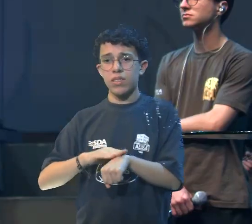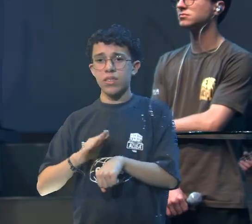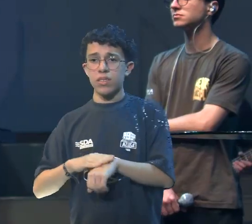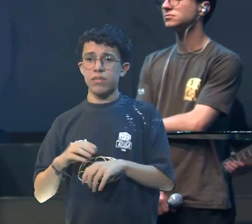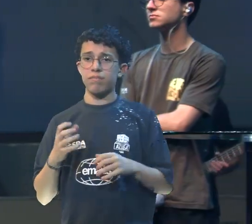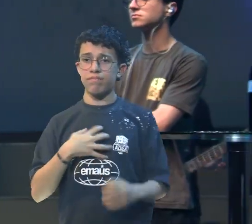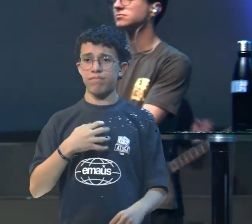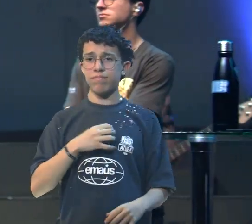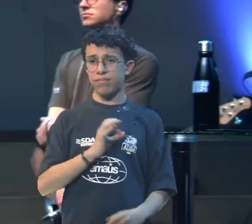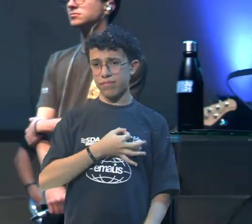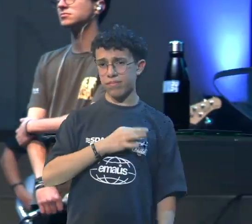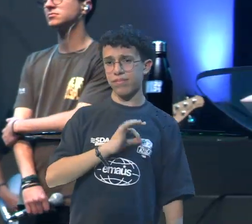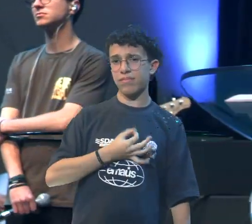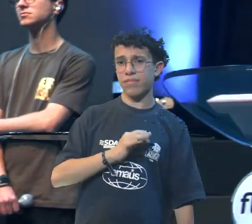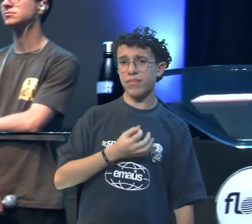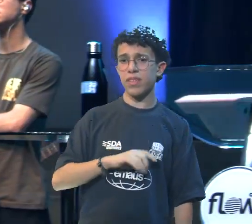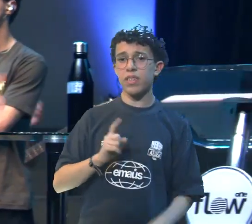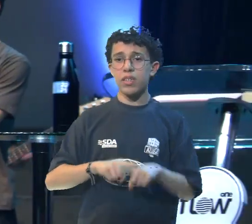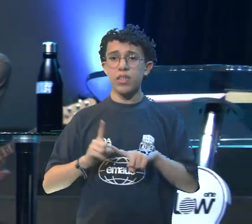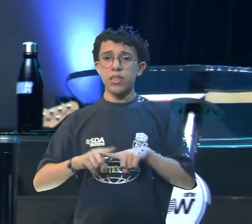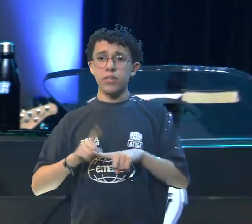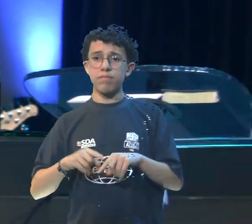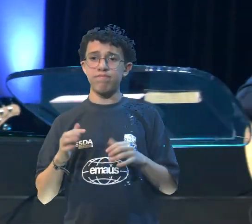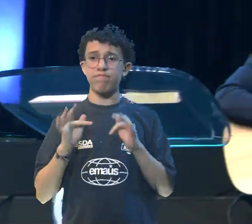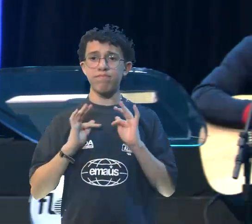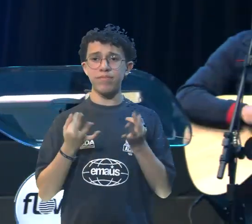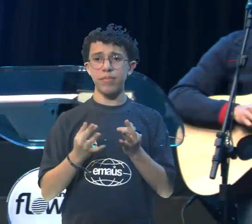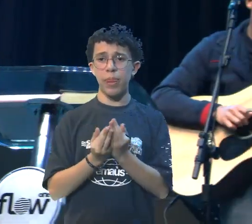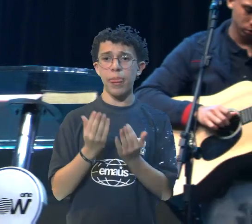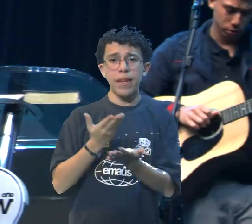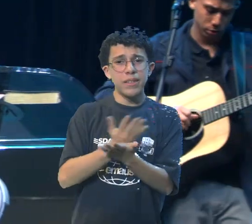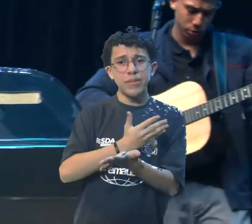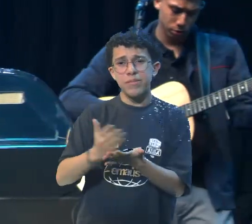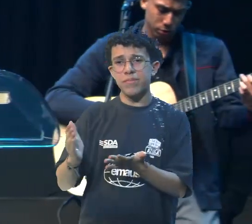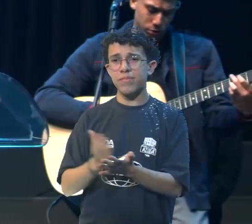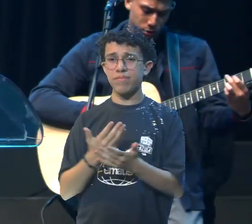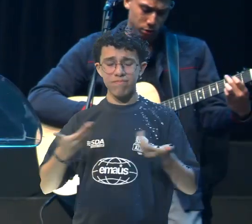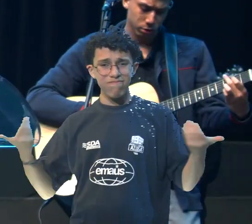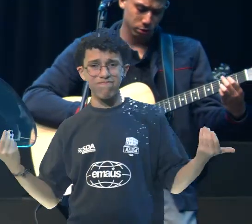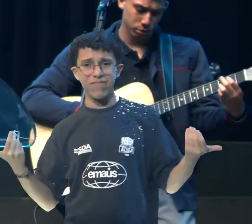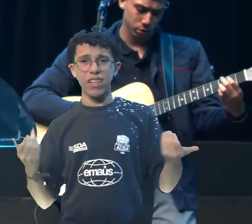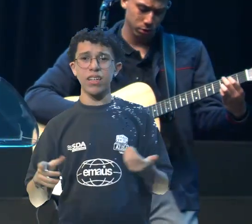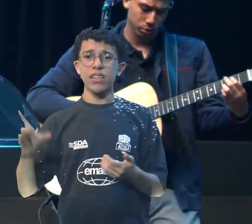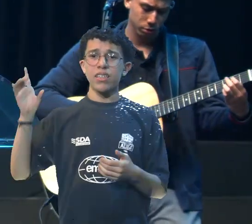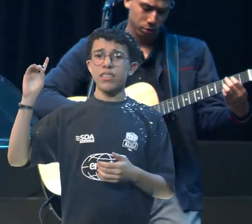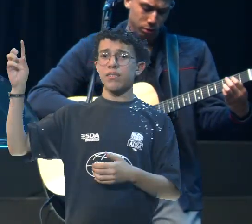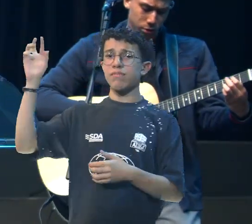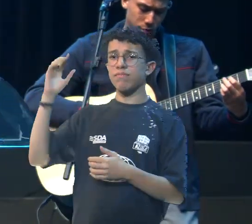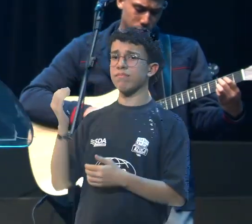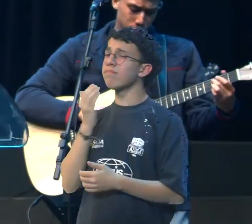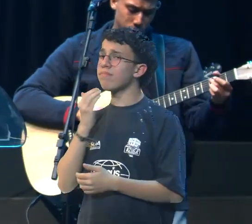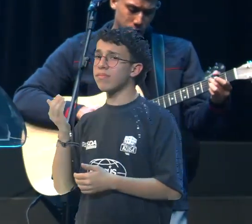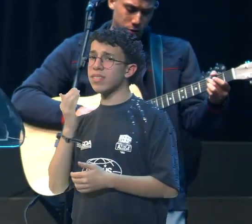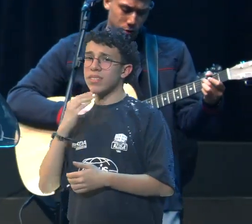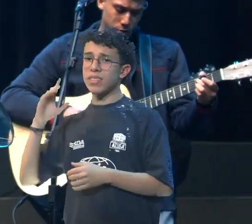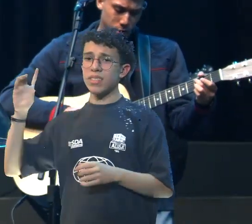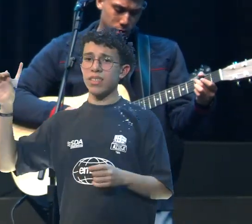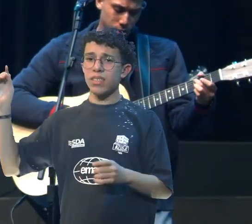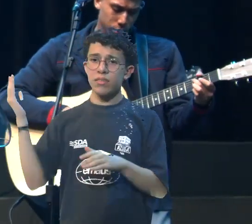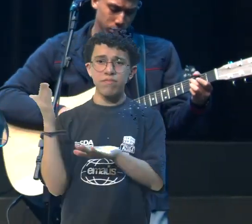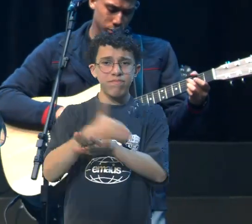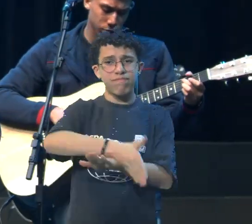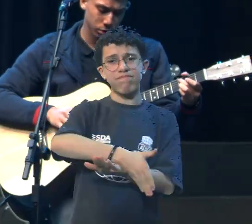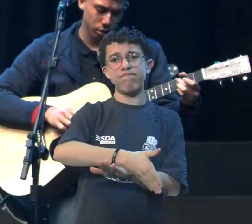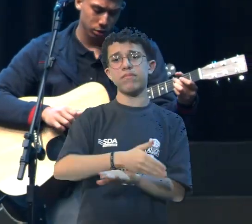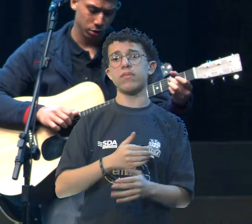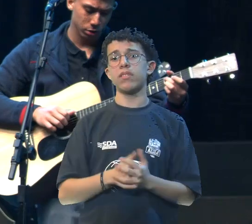está dividida, uns não gostam dos outros. Senhor, eu peço, entra nesse sepulcro,